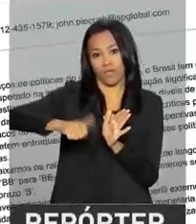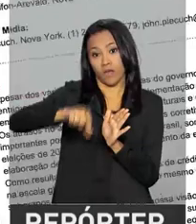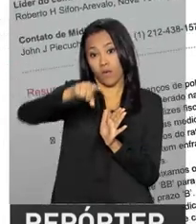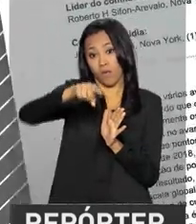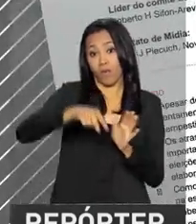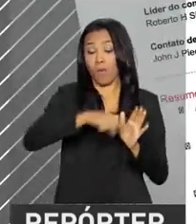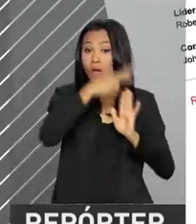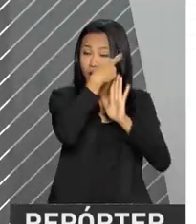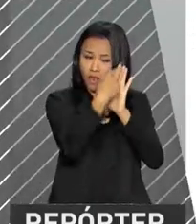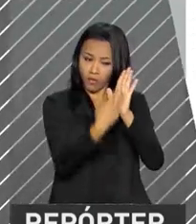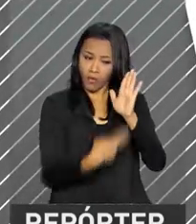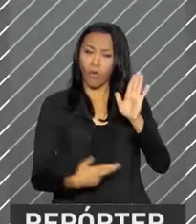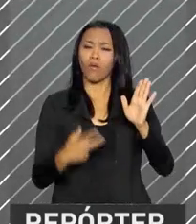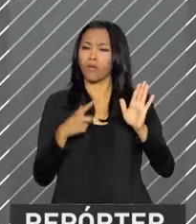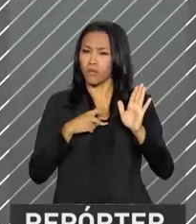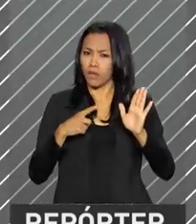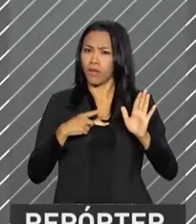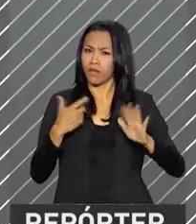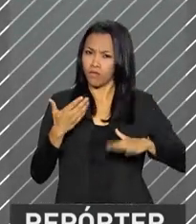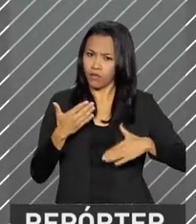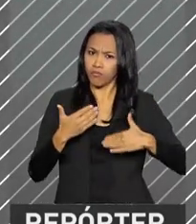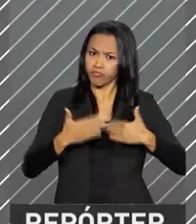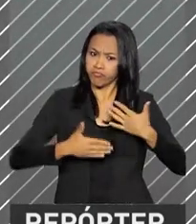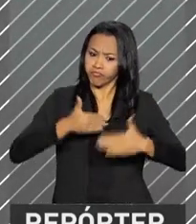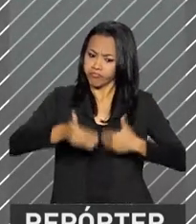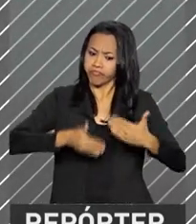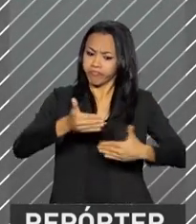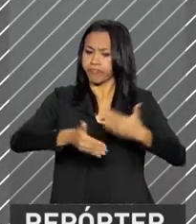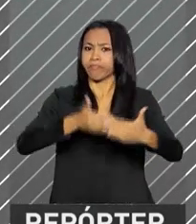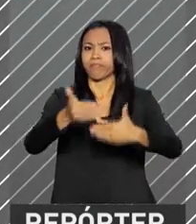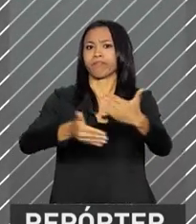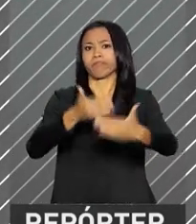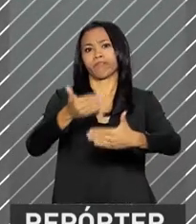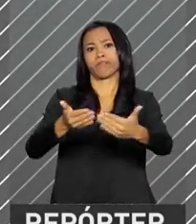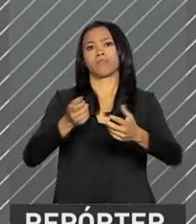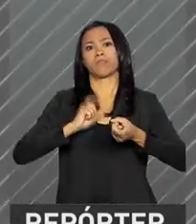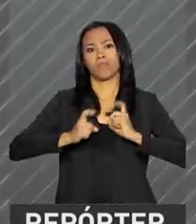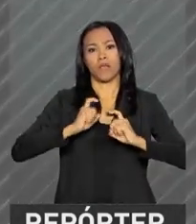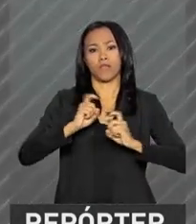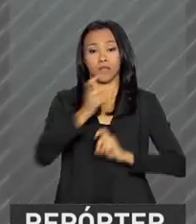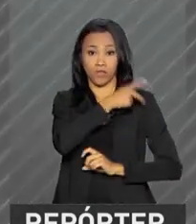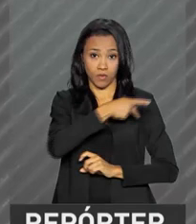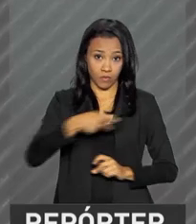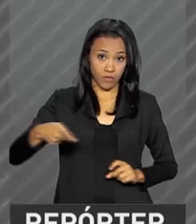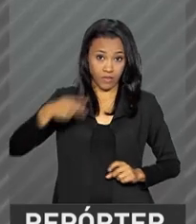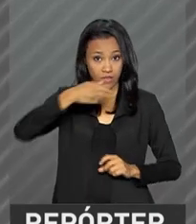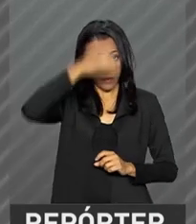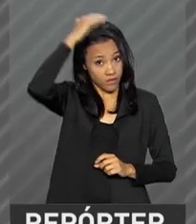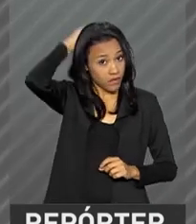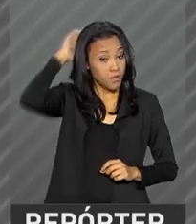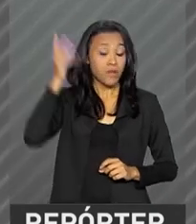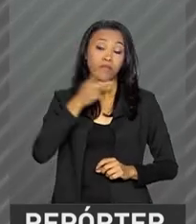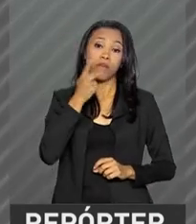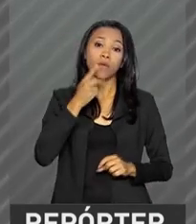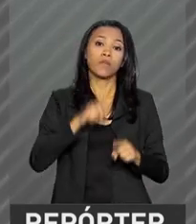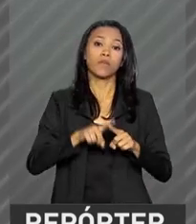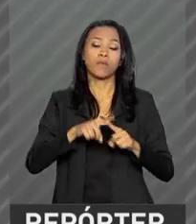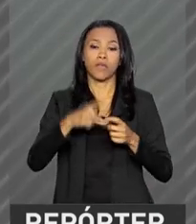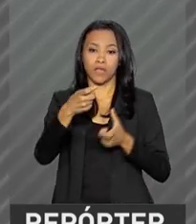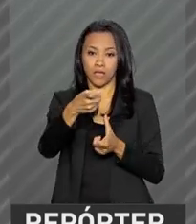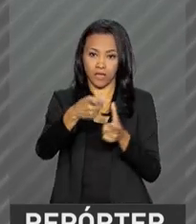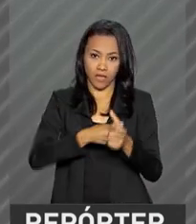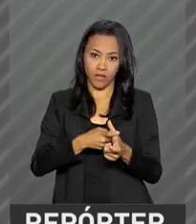houve vários avanços na gestão do presidente temer o documento também aponta que o déficit previdenciário afeta